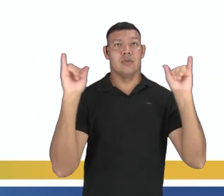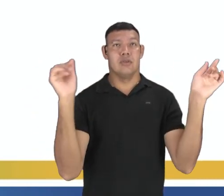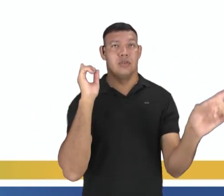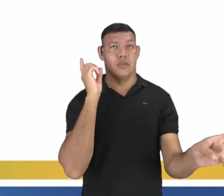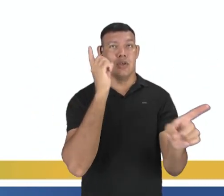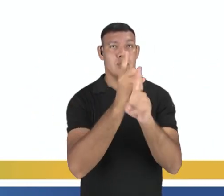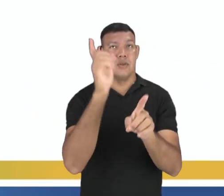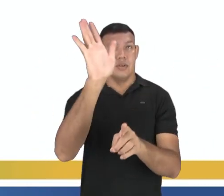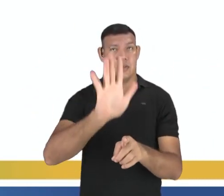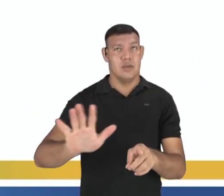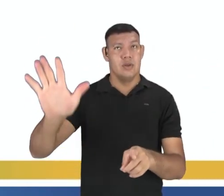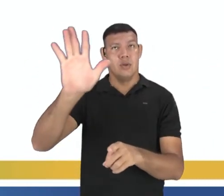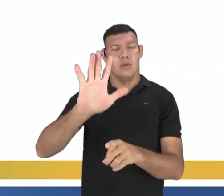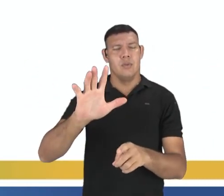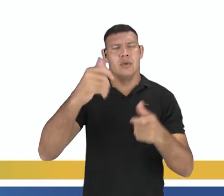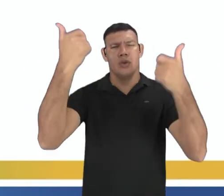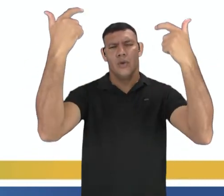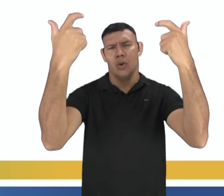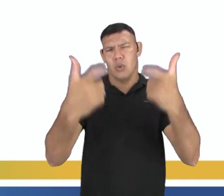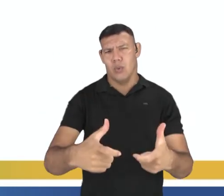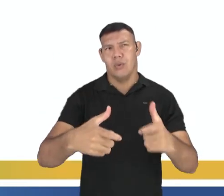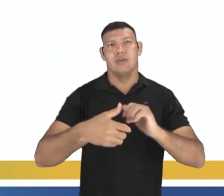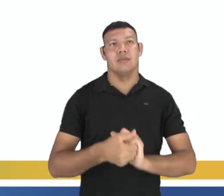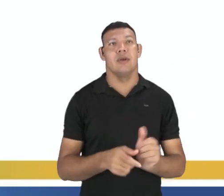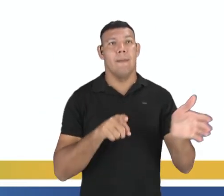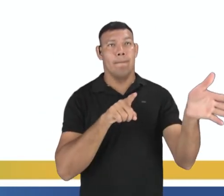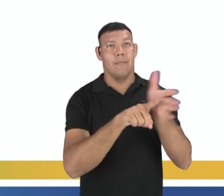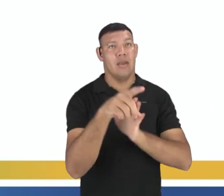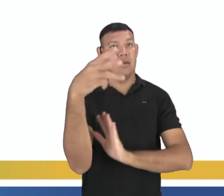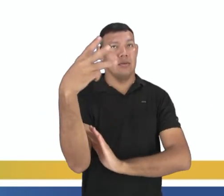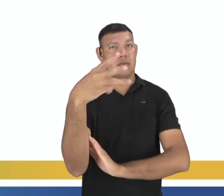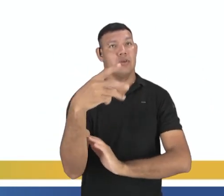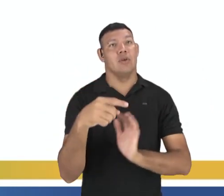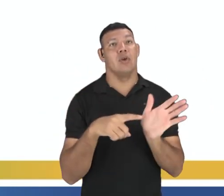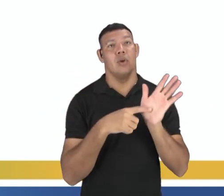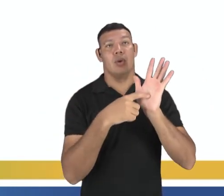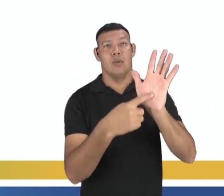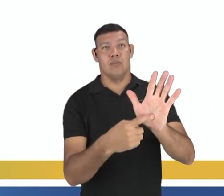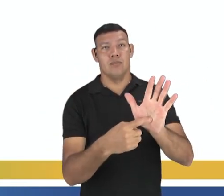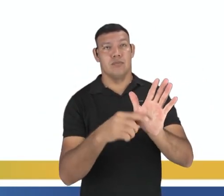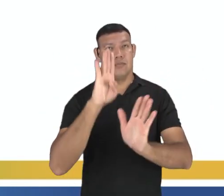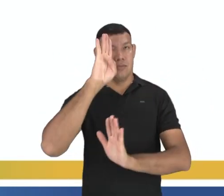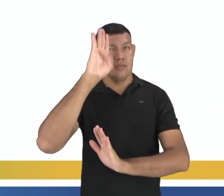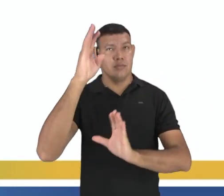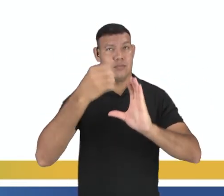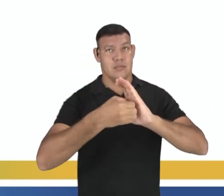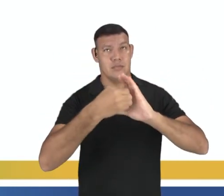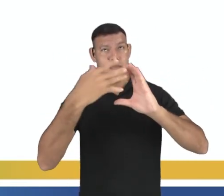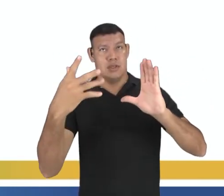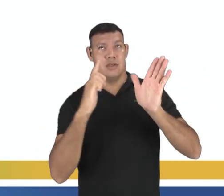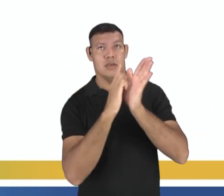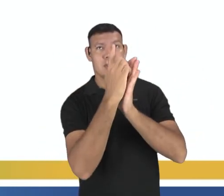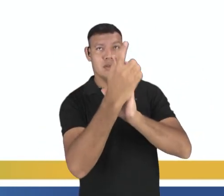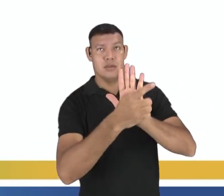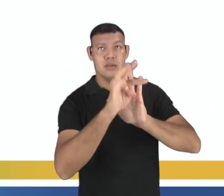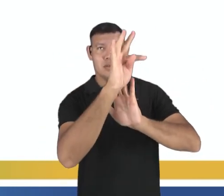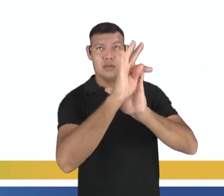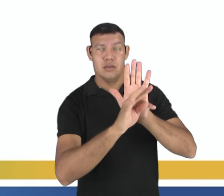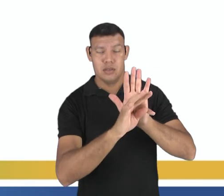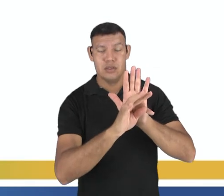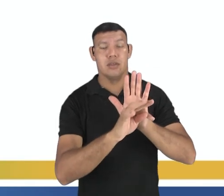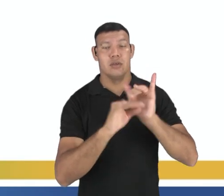as principais características do gênero textual notícia. Pensaram aí? Tudo que eu